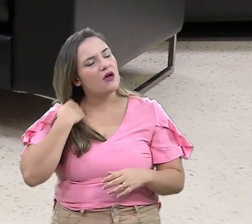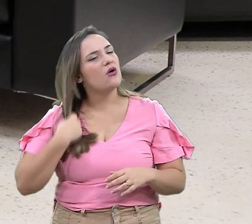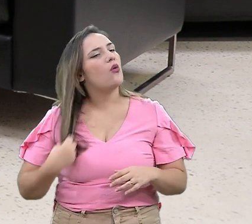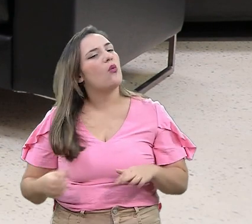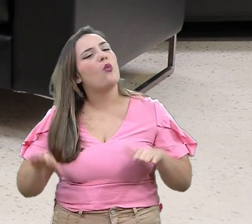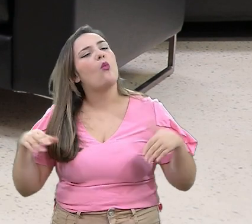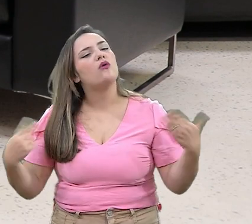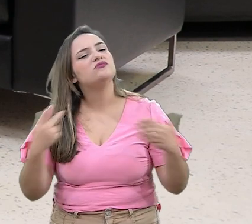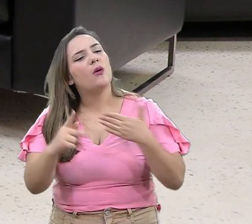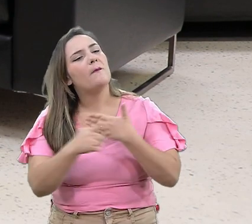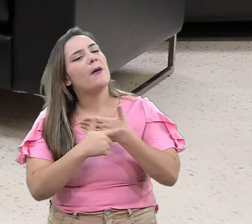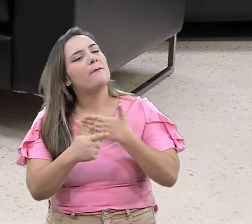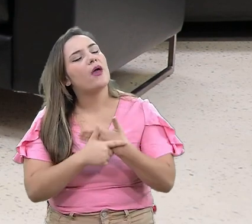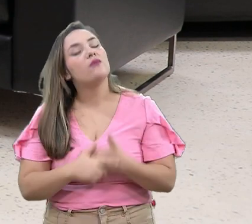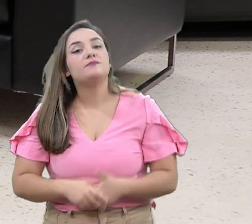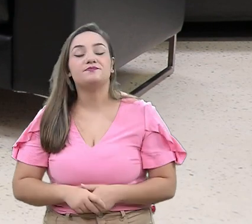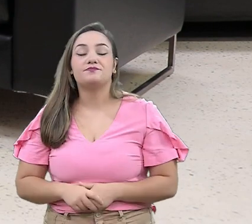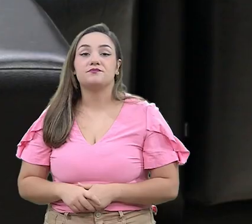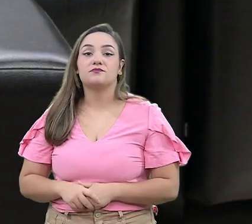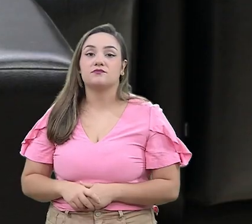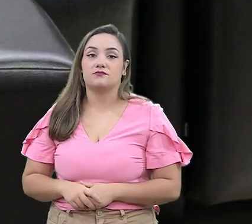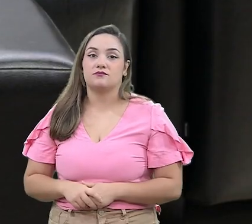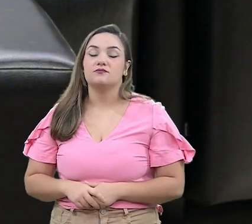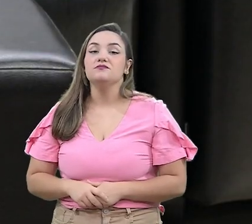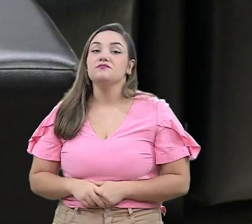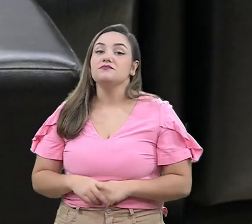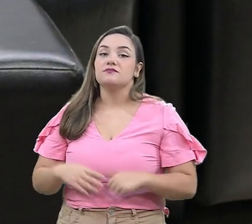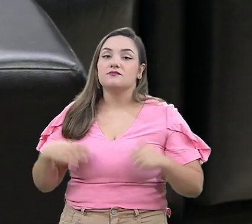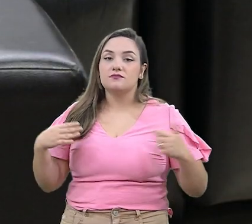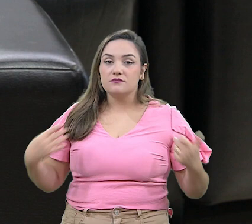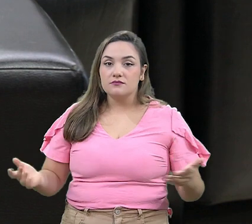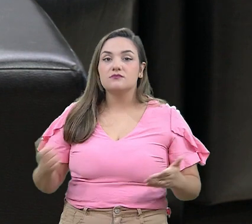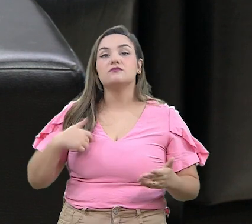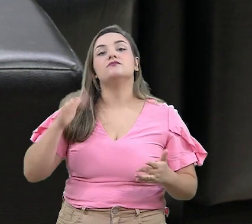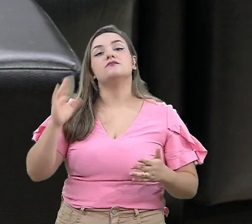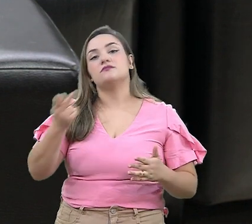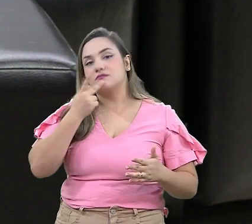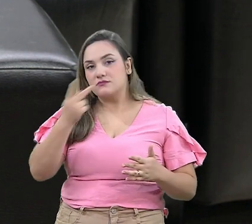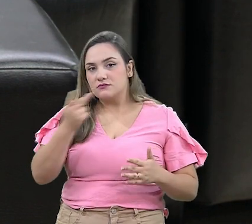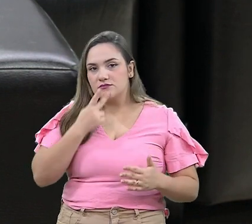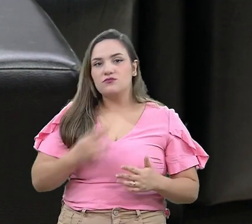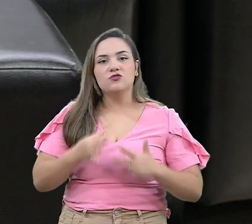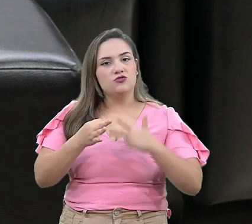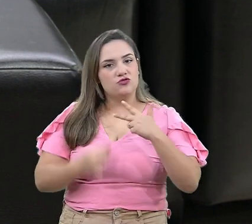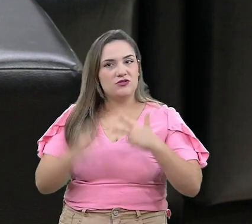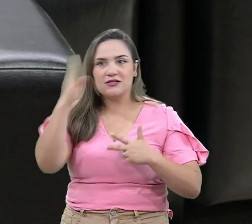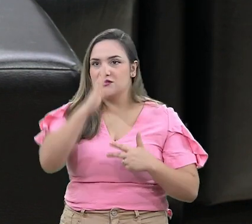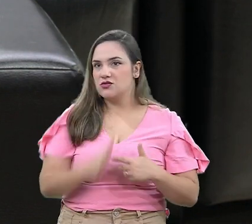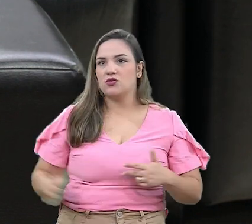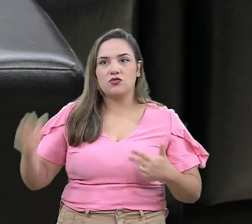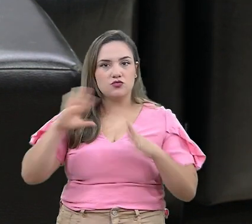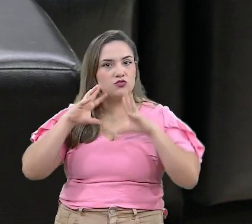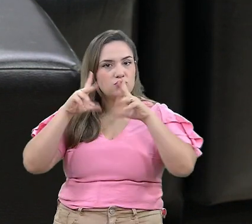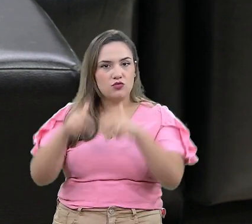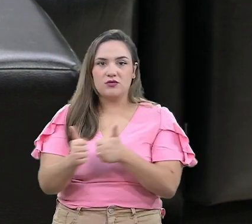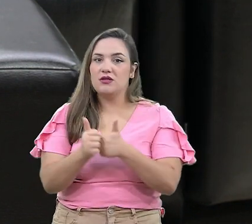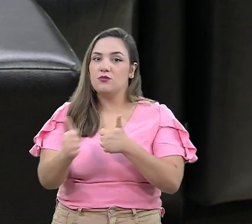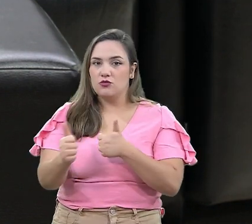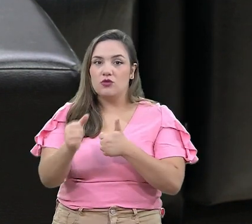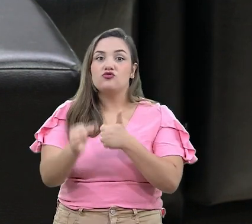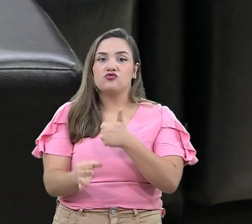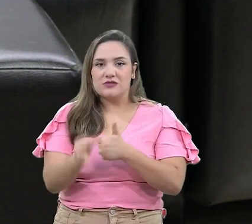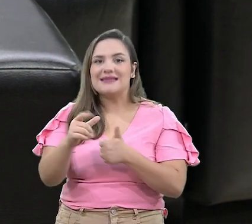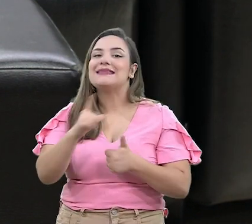qual a senhora preside, né? A comissão, elas estão instituídas, como eu falei, em todo o Poder Judiciário Nacional, todo tribunal tem